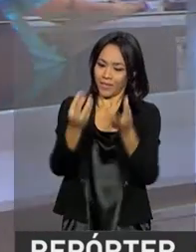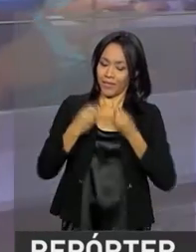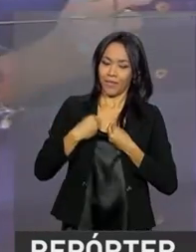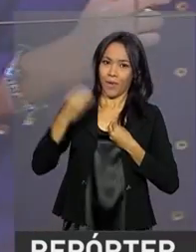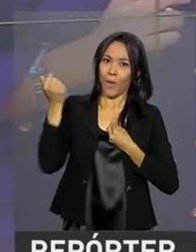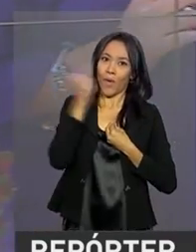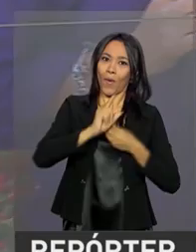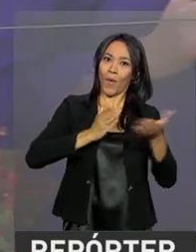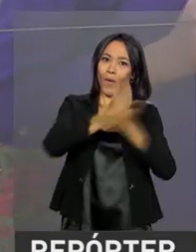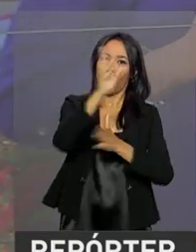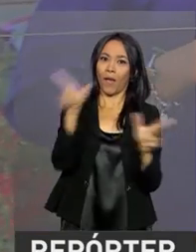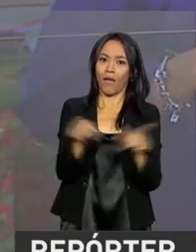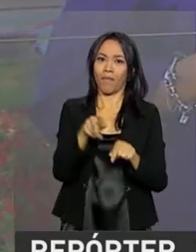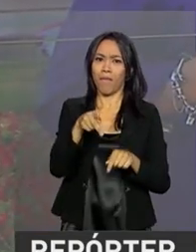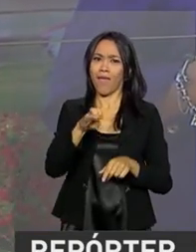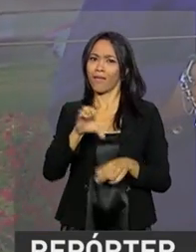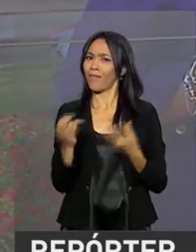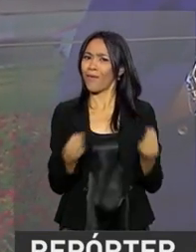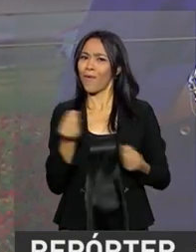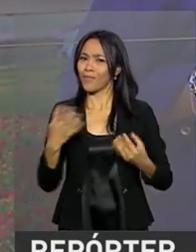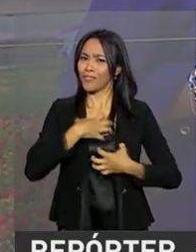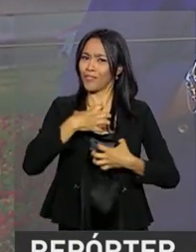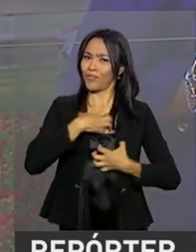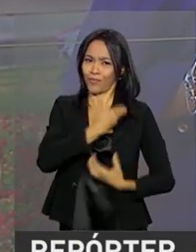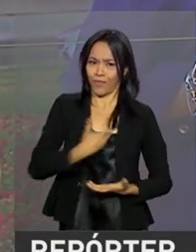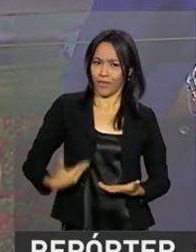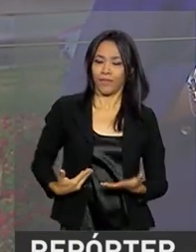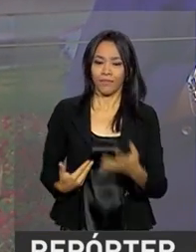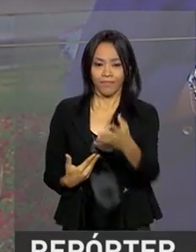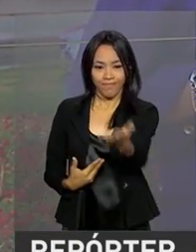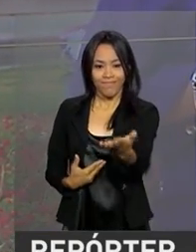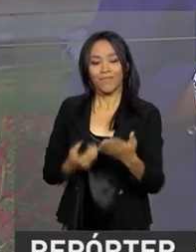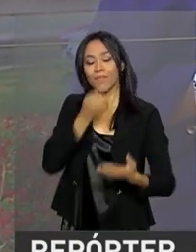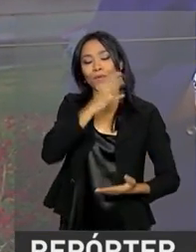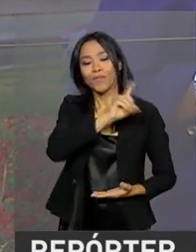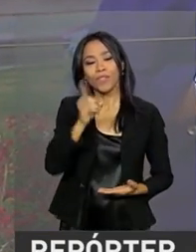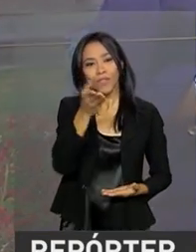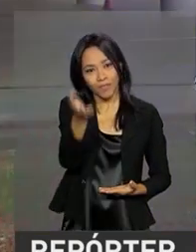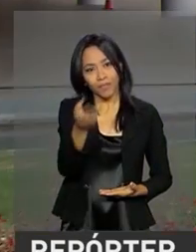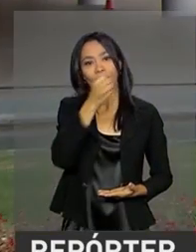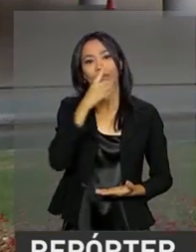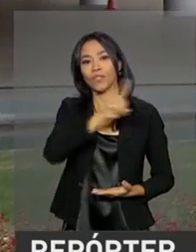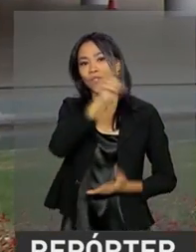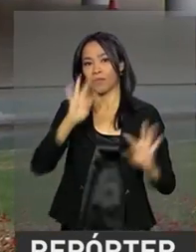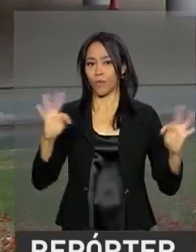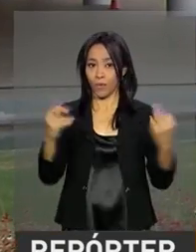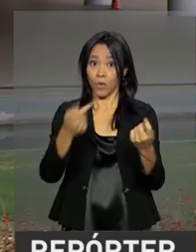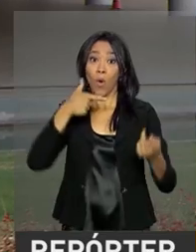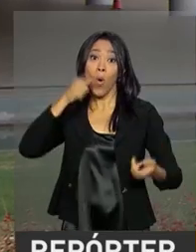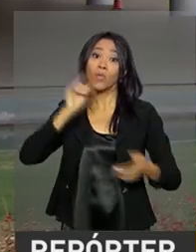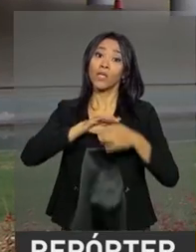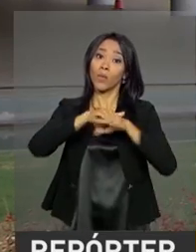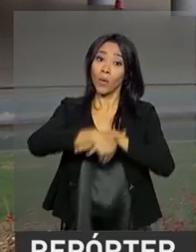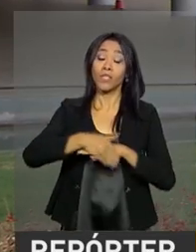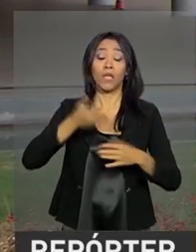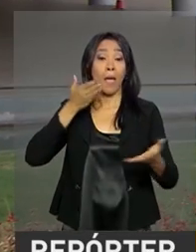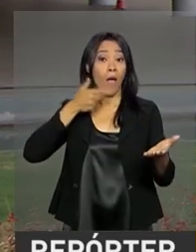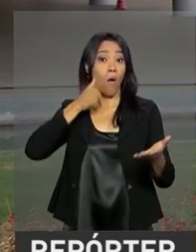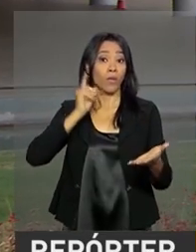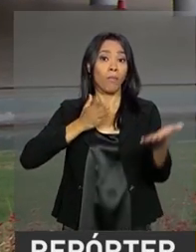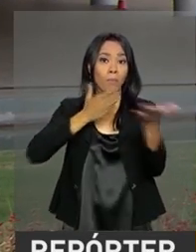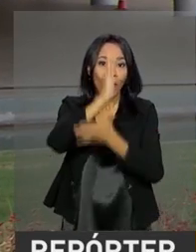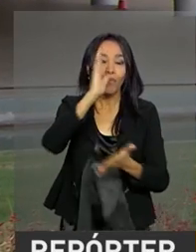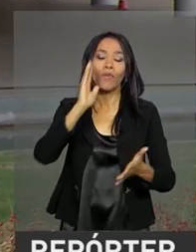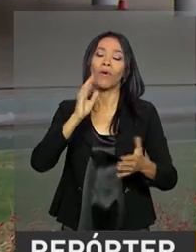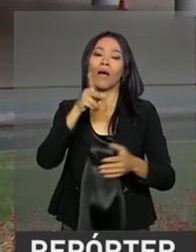da PEC. Thaisa Dias, bom dia para você. Bom dia, Renata. Bom dia a todos. Ontem à noite, logo após a aprovação na Câmara da PEC